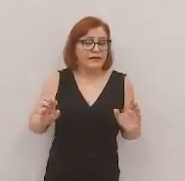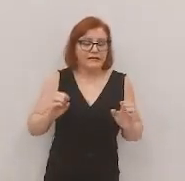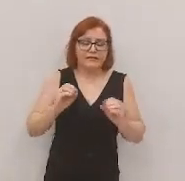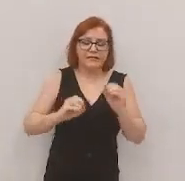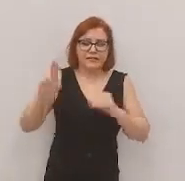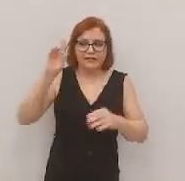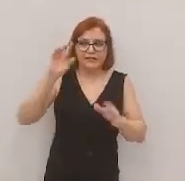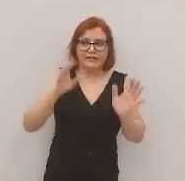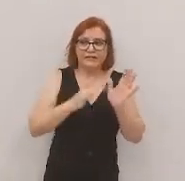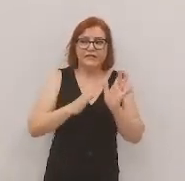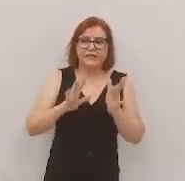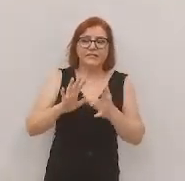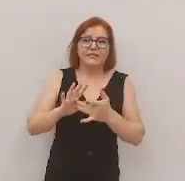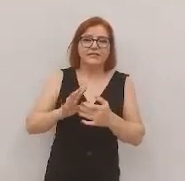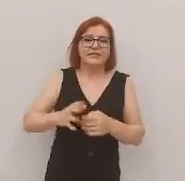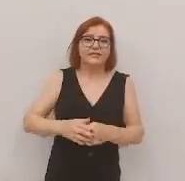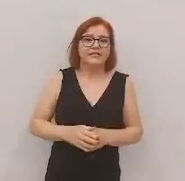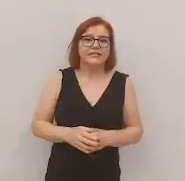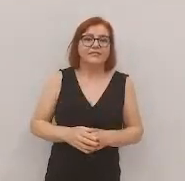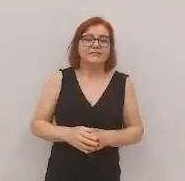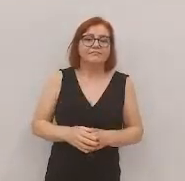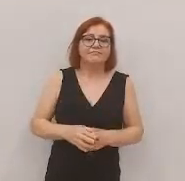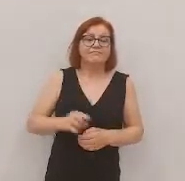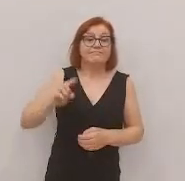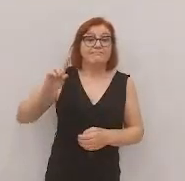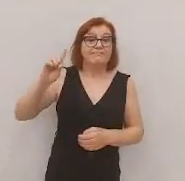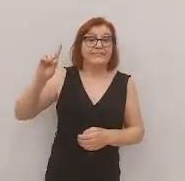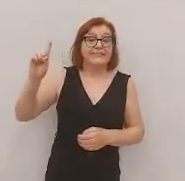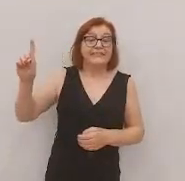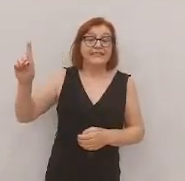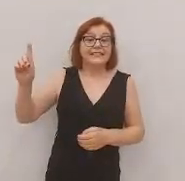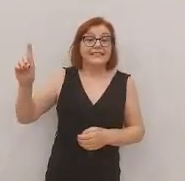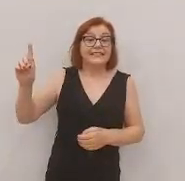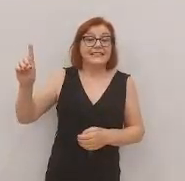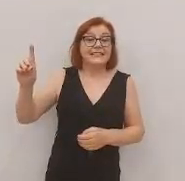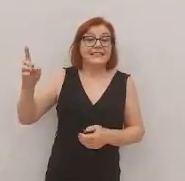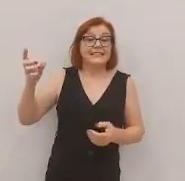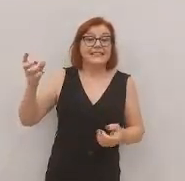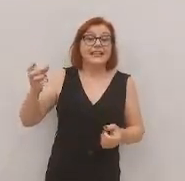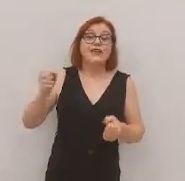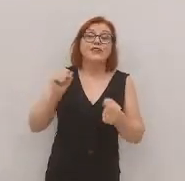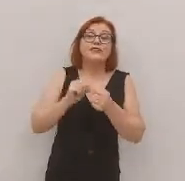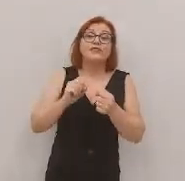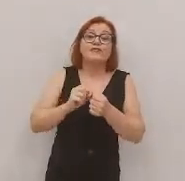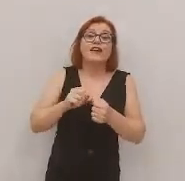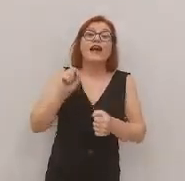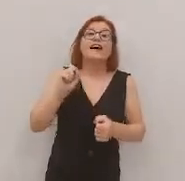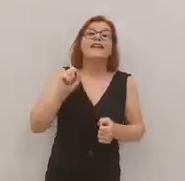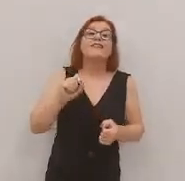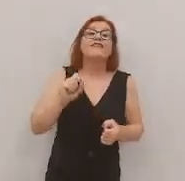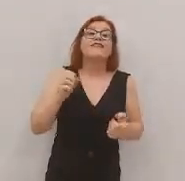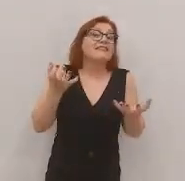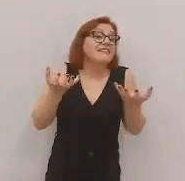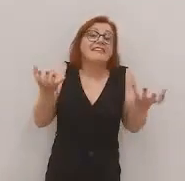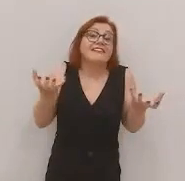Oh, Senhor Jesus. Irmãos, Deus ele tem o direito de fazer o que Ele quiser. Amém.